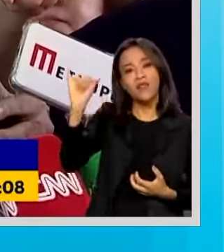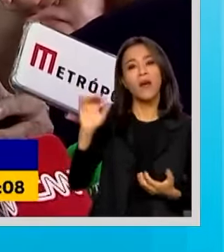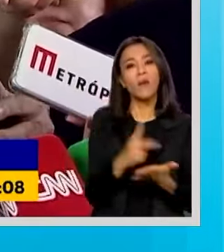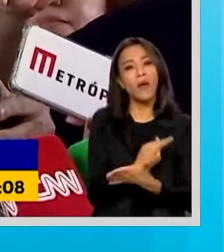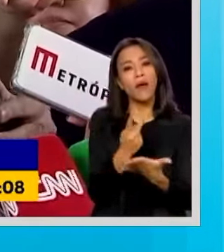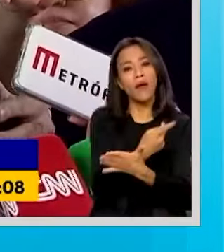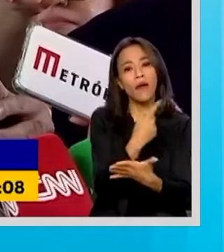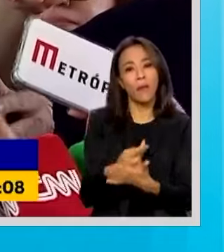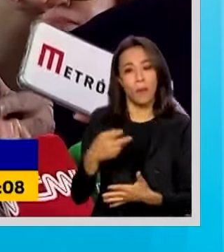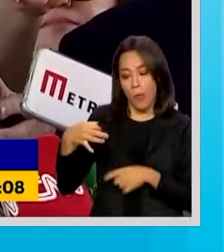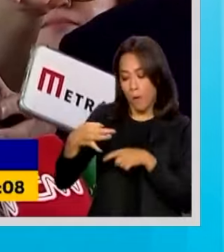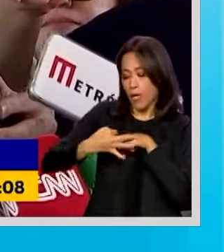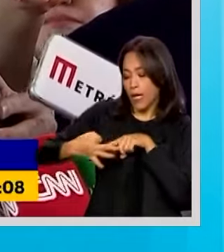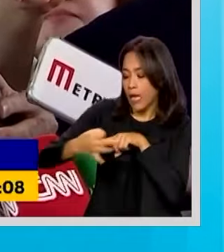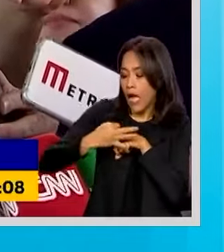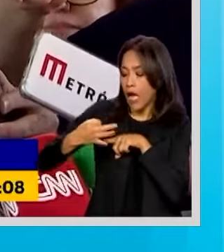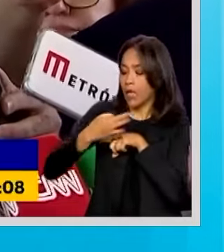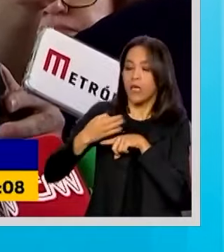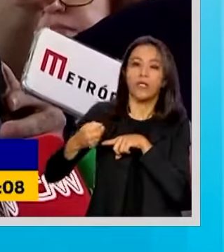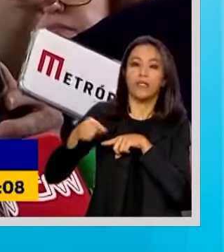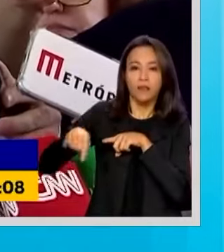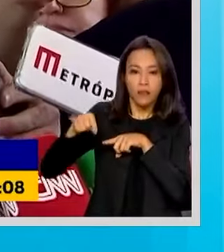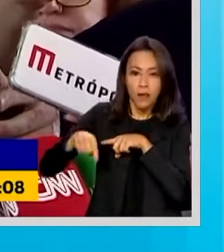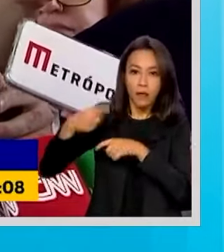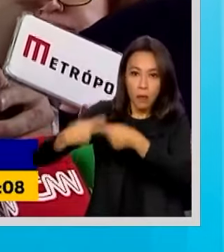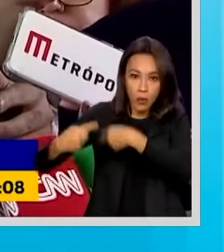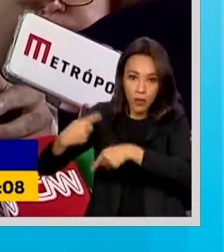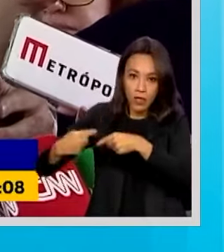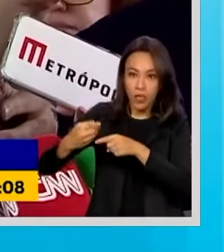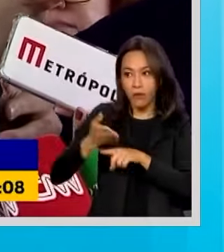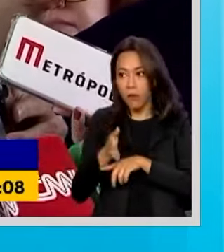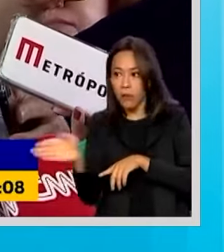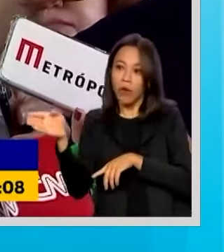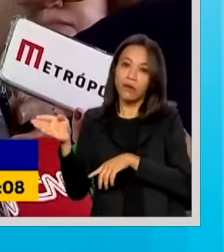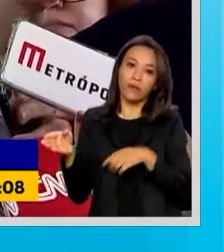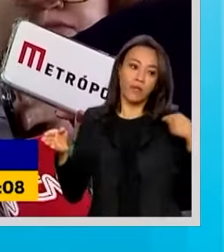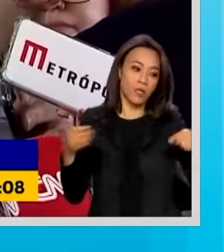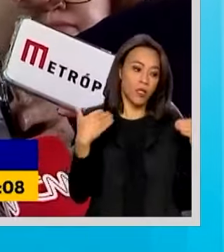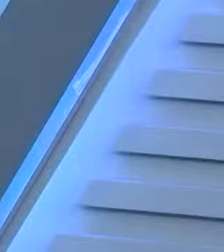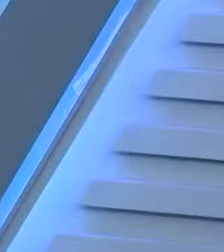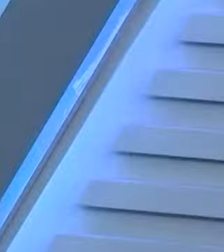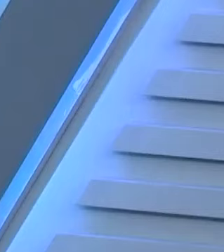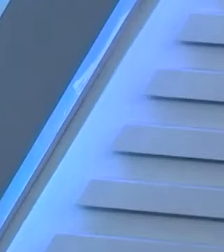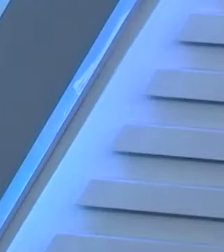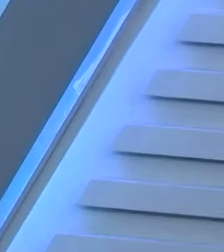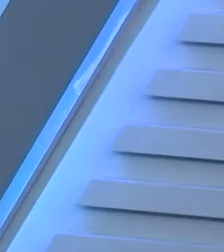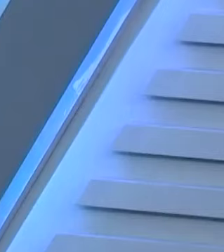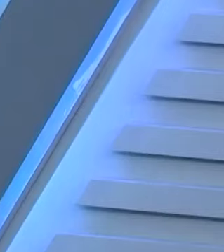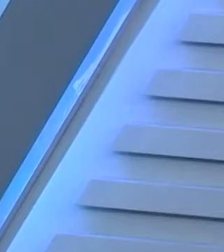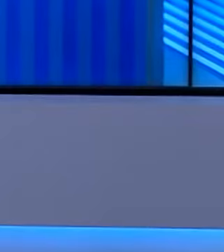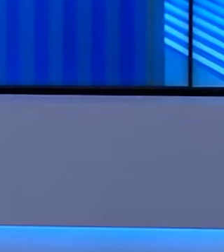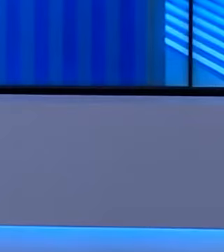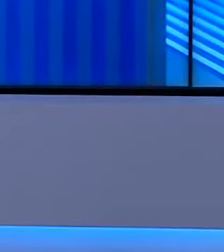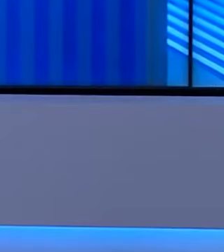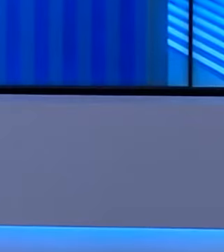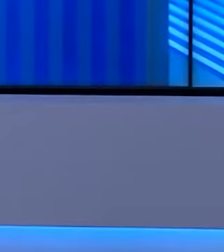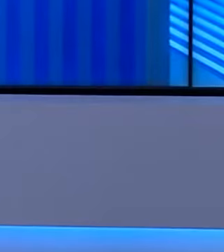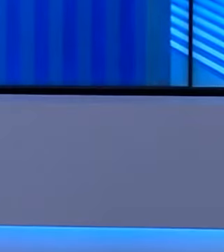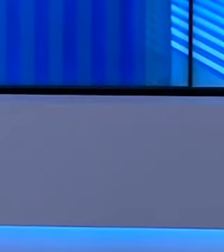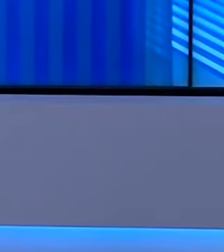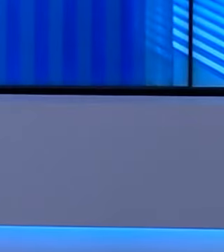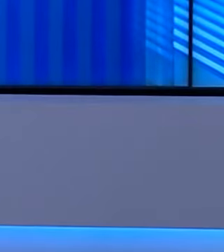e ele conseguir fazer uma política econômica no meio de um governo que joga a responsabilidade fiscal pelos ares, né? A gente tem uma